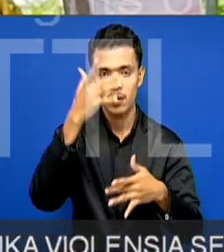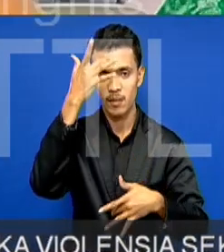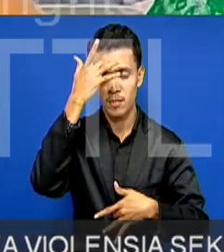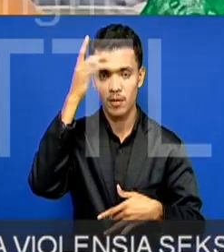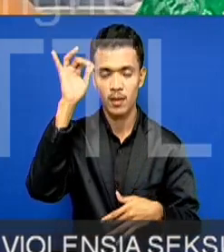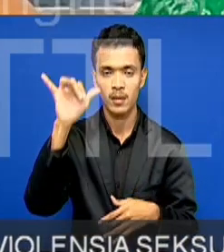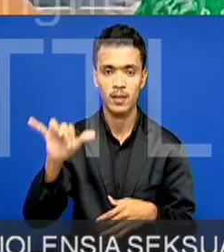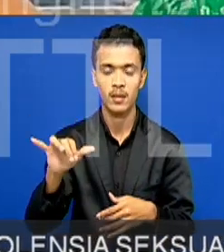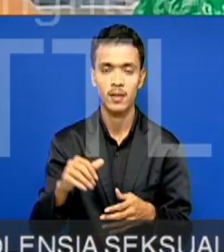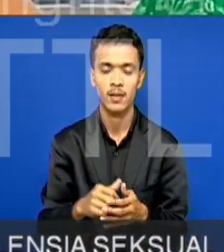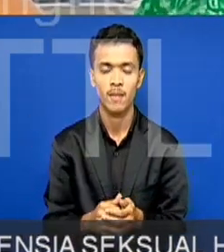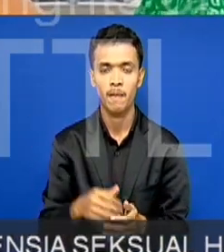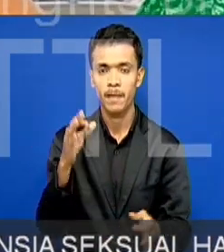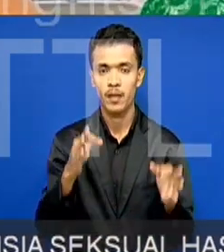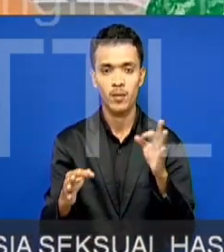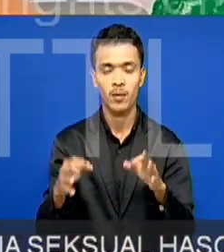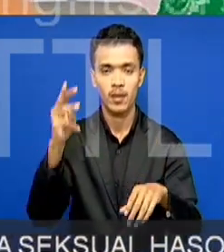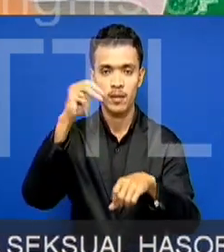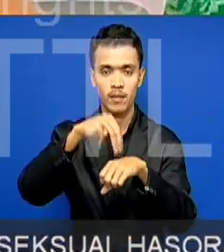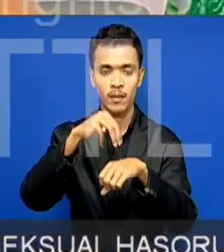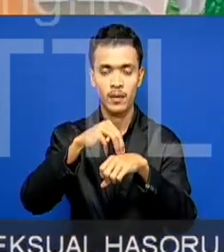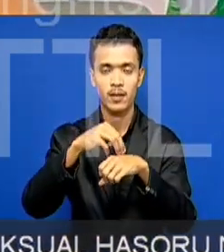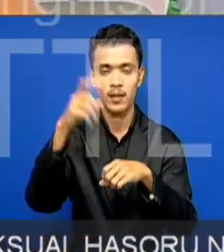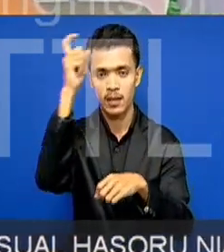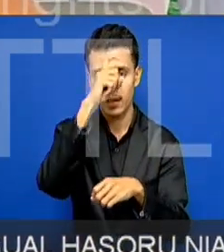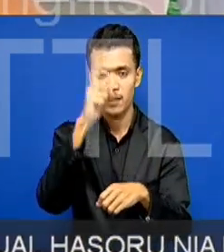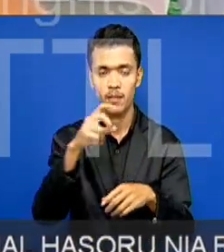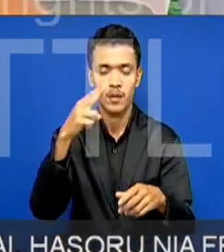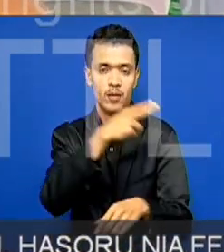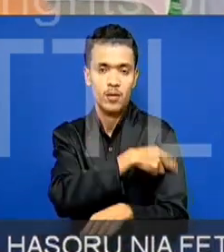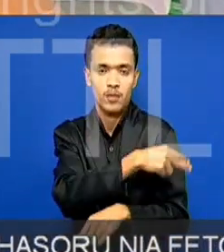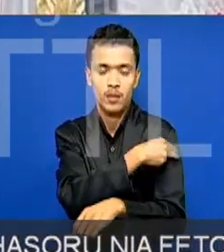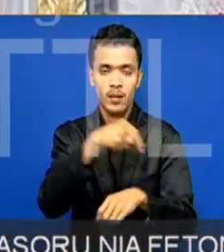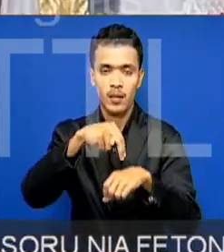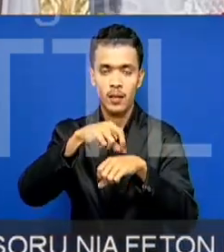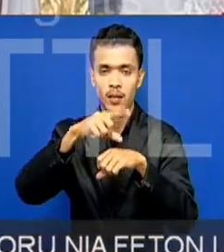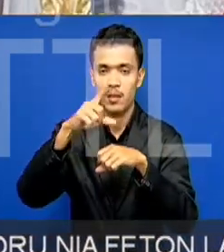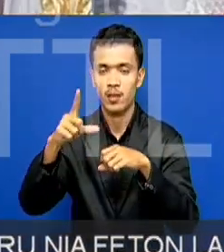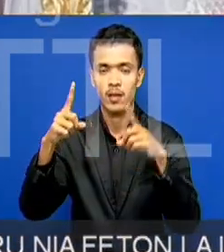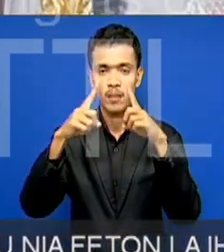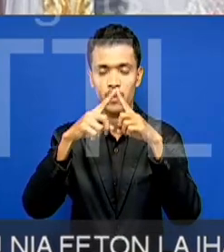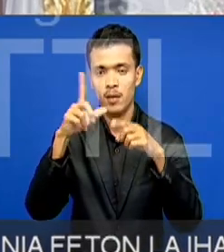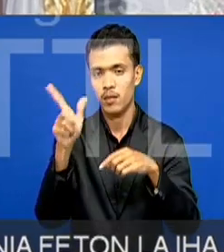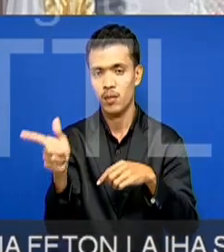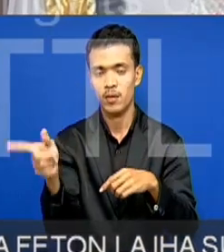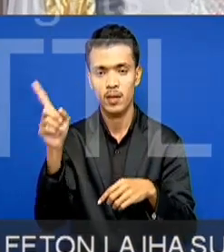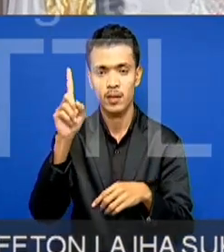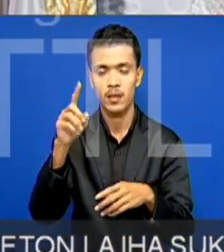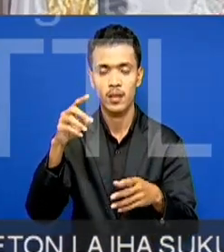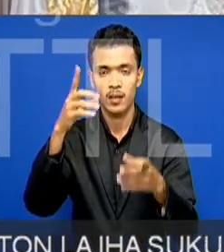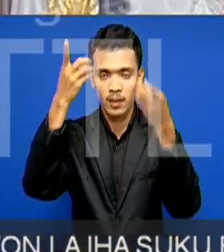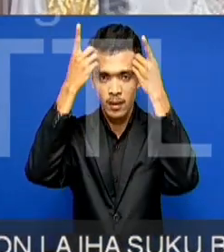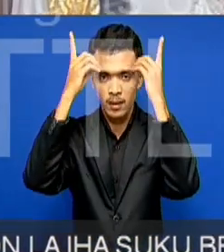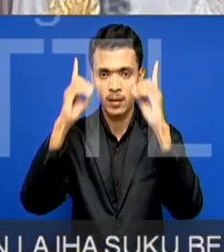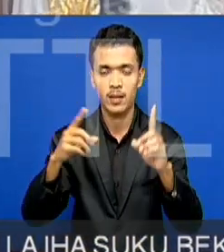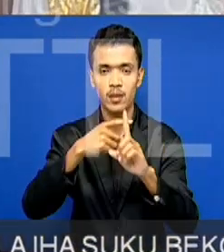sira. Enquanto missa ba aniversário Hospital Nacional Guido Valadares badalar wanulu racing idane, preside o bispo